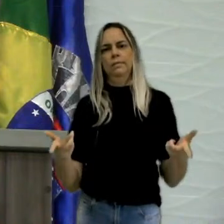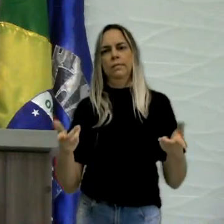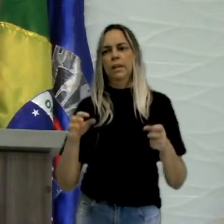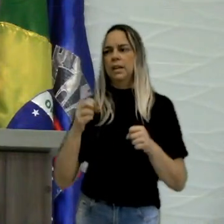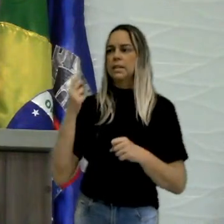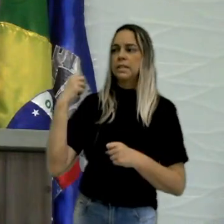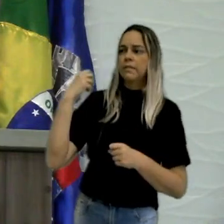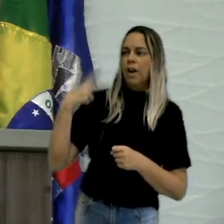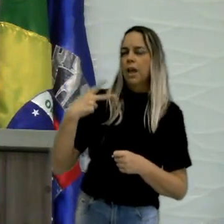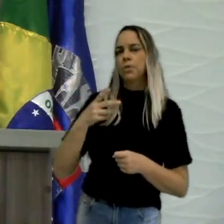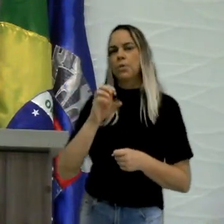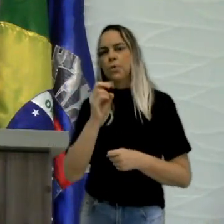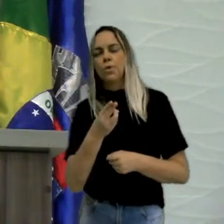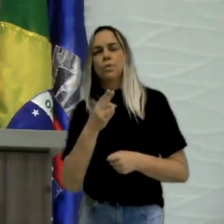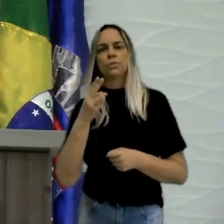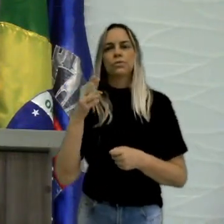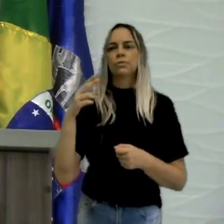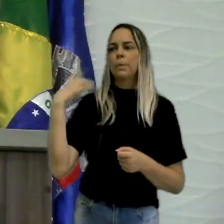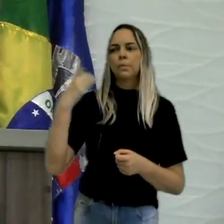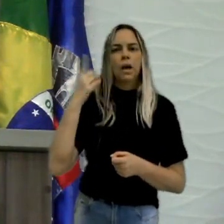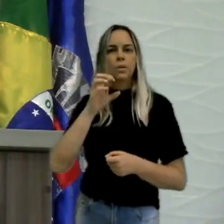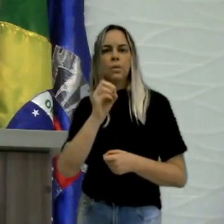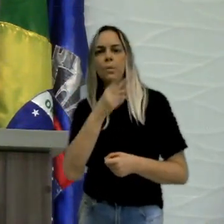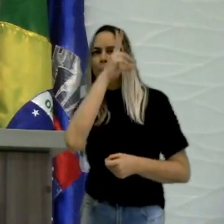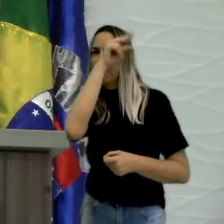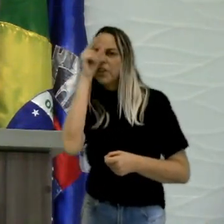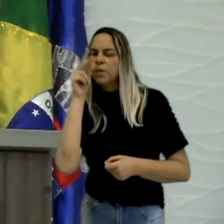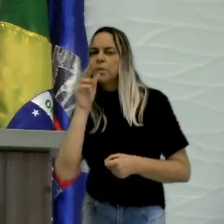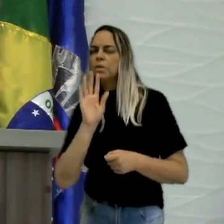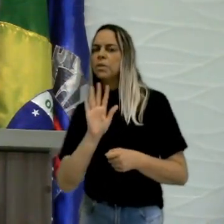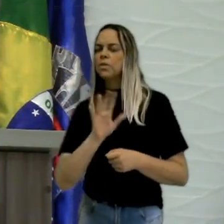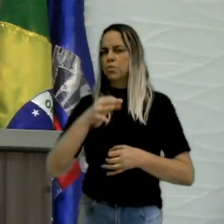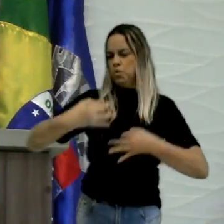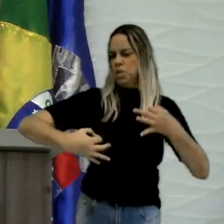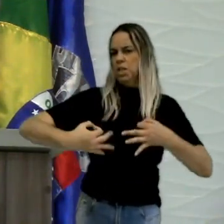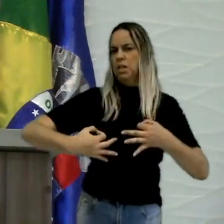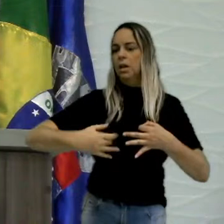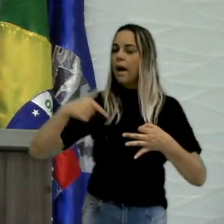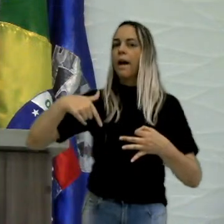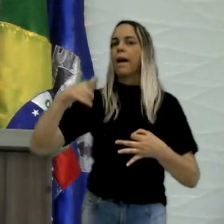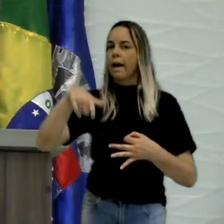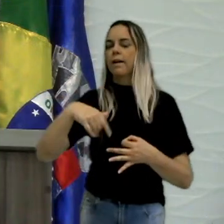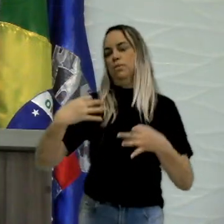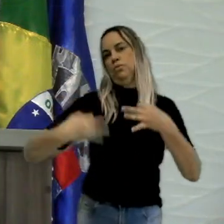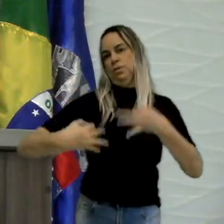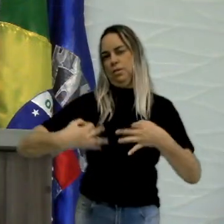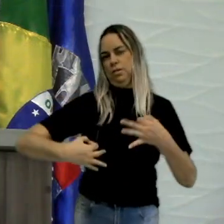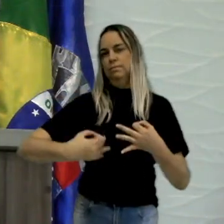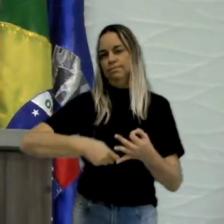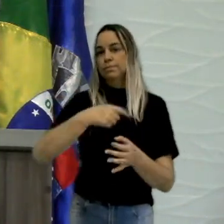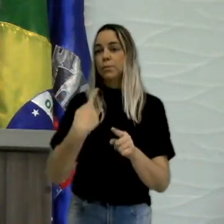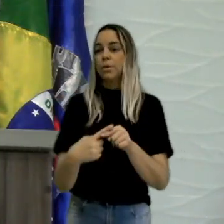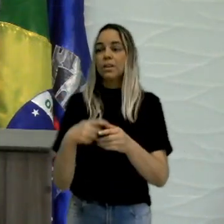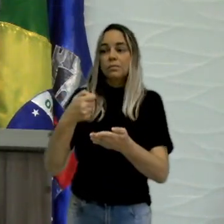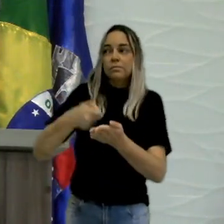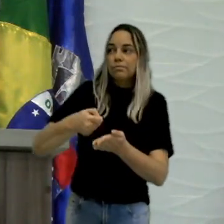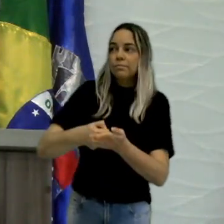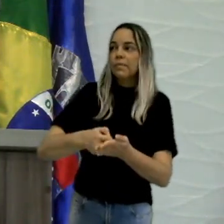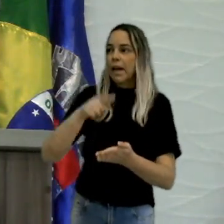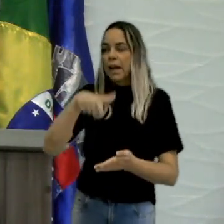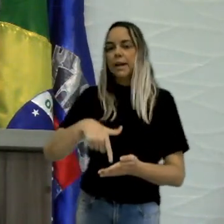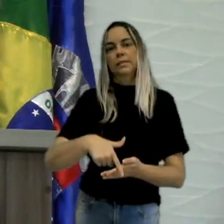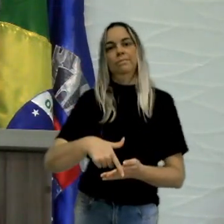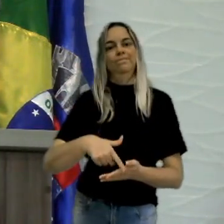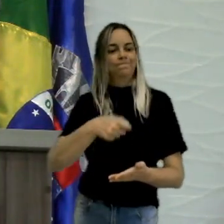com o deputado, não é acordar com o prefeito. É acordar agora com a justiça. Porque no momento que não cumprir, vai ter sim punição. E tendo